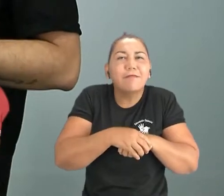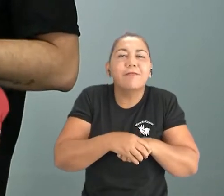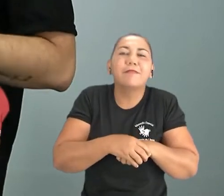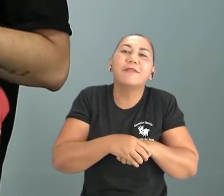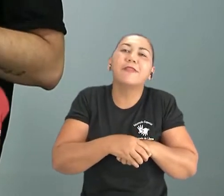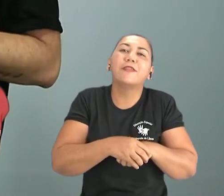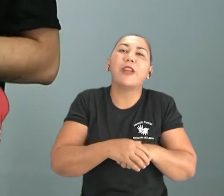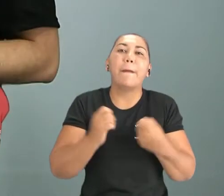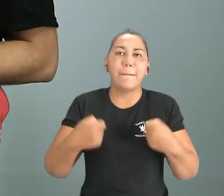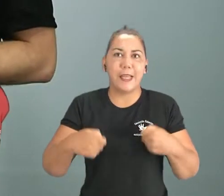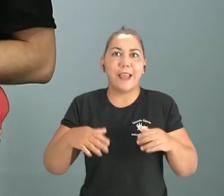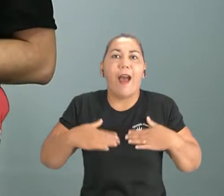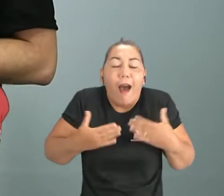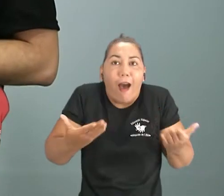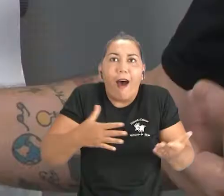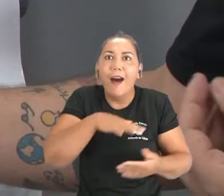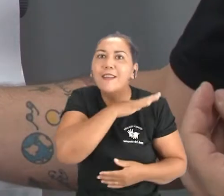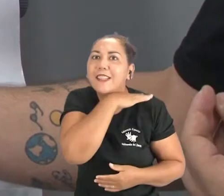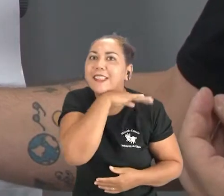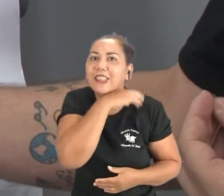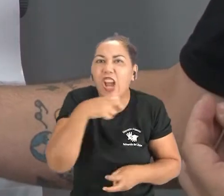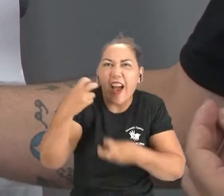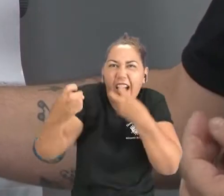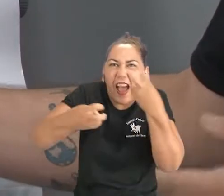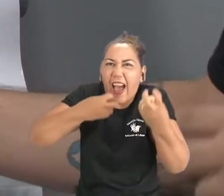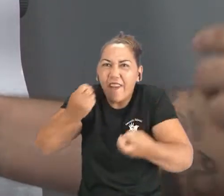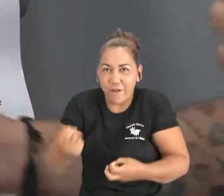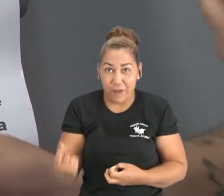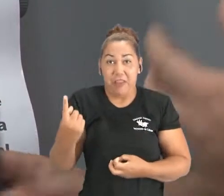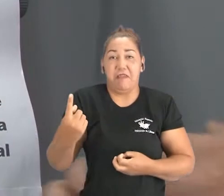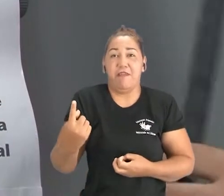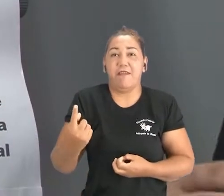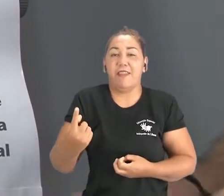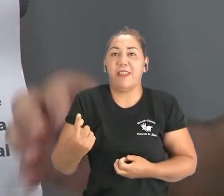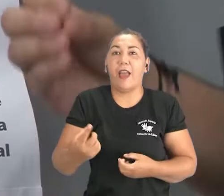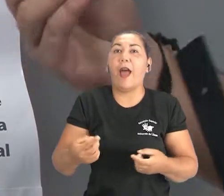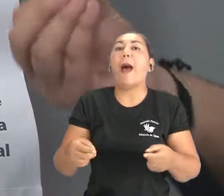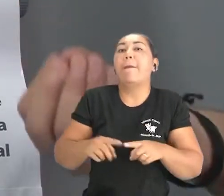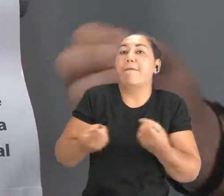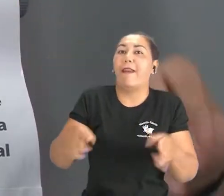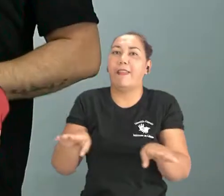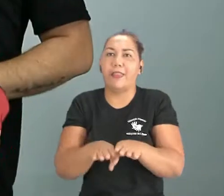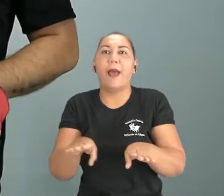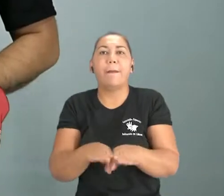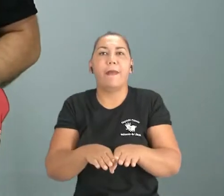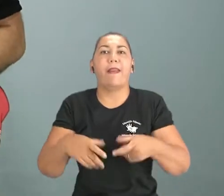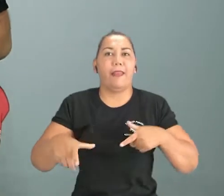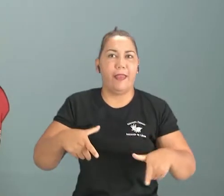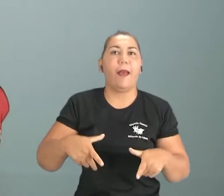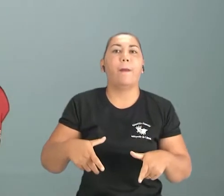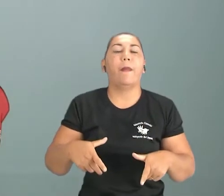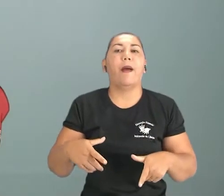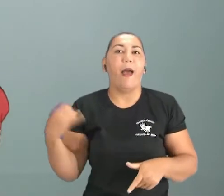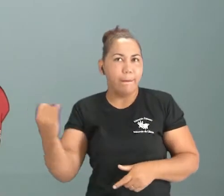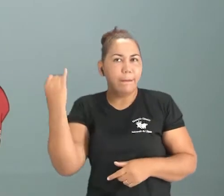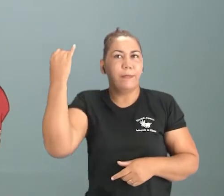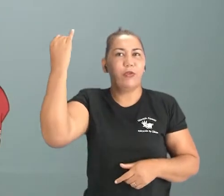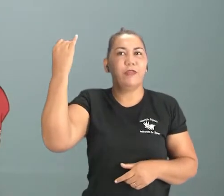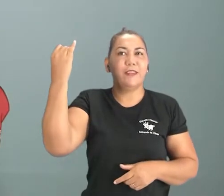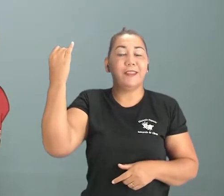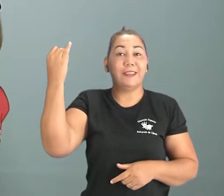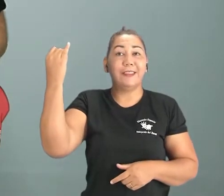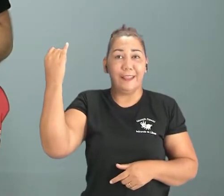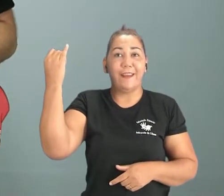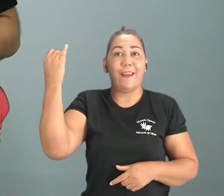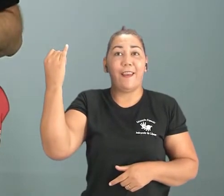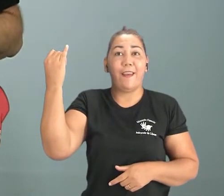objetos naquelas precisa sustos bis para emitir ruídos estranhos mas também tem um trabalho importante aí já fala